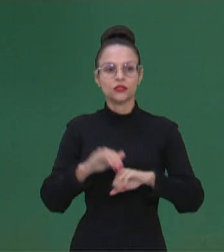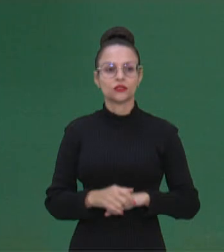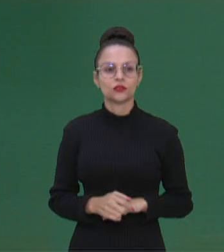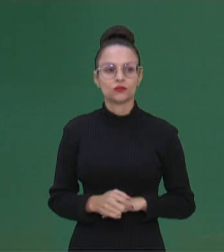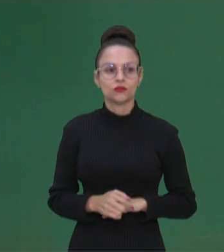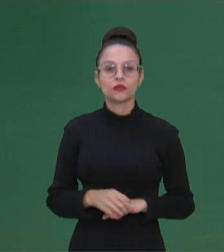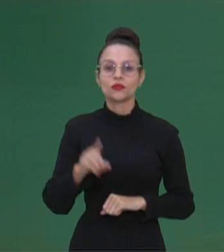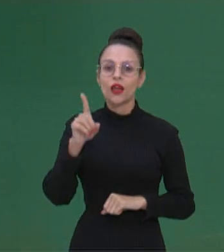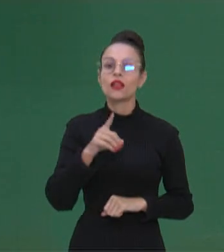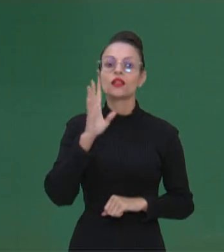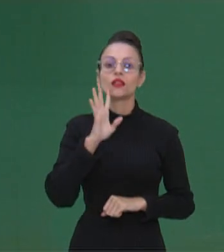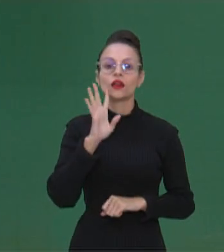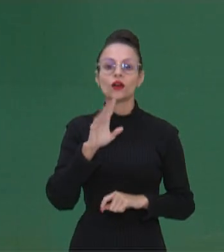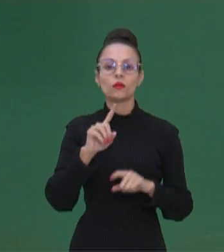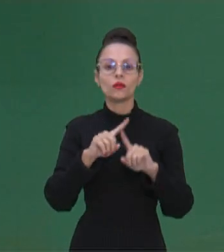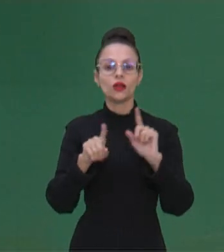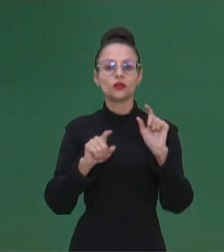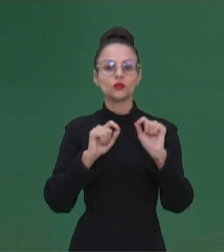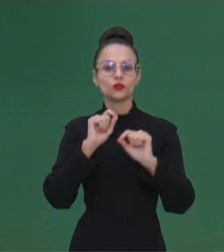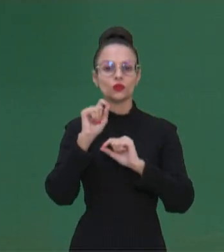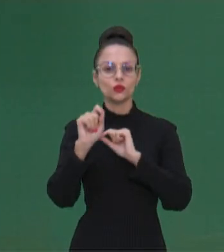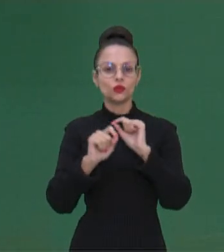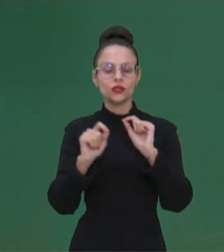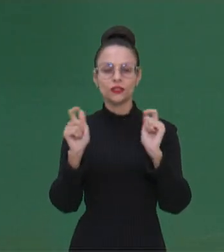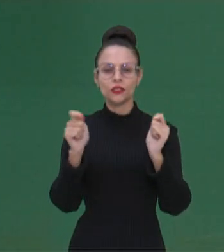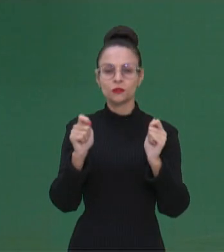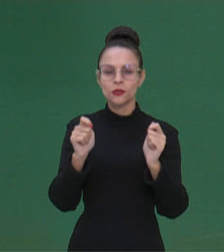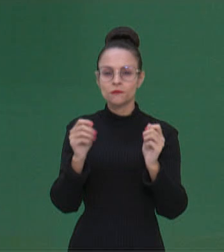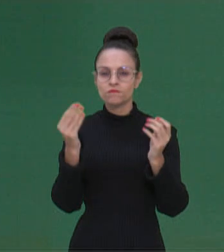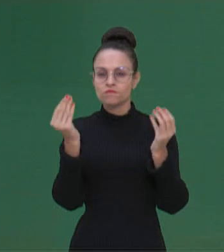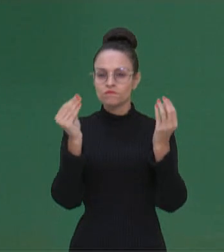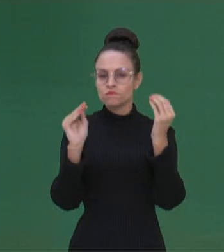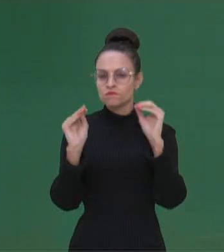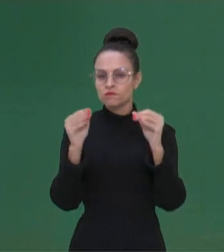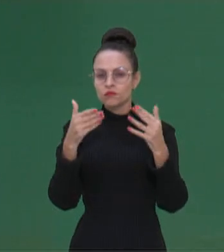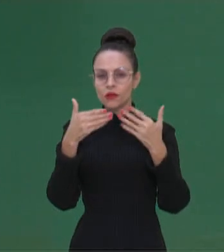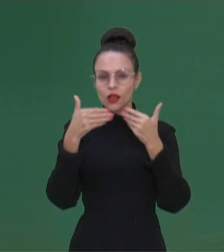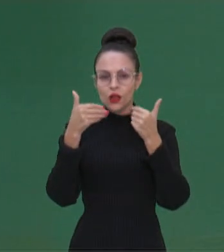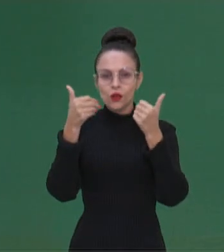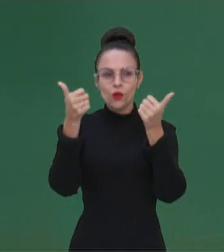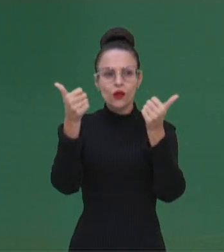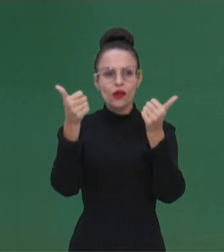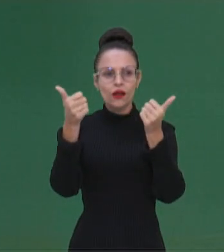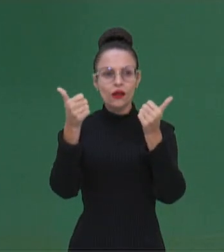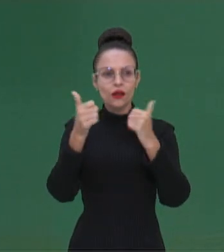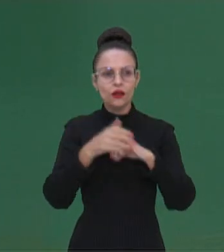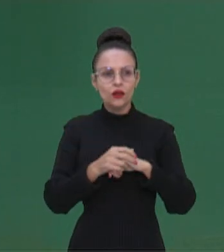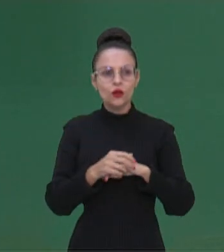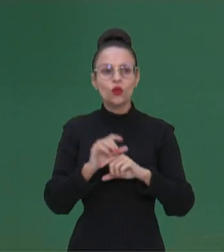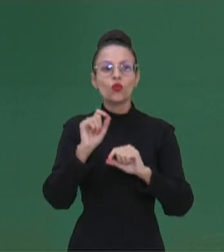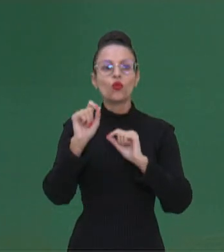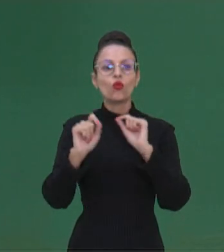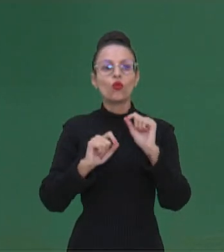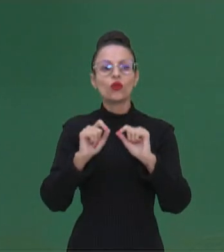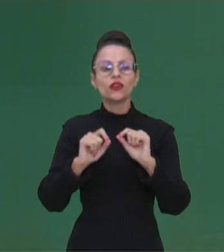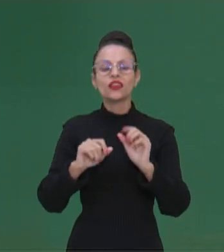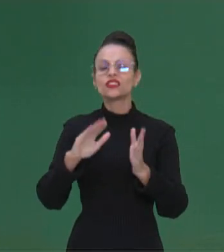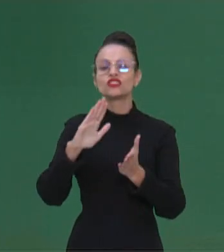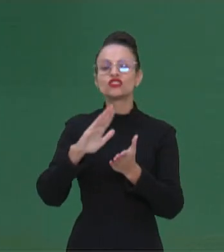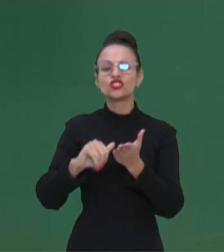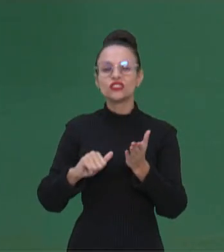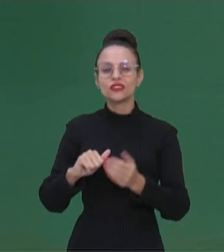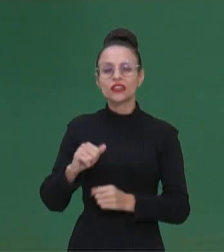é legal, mas o que que a gente poderia até dar uma melhorada aqui, né? Se nós fôssemos fazer, de repente, tira lá